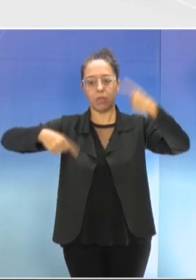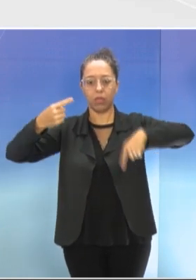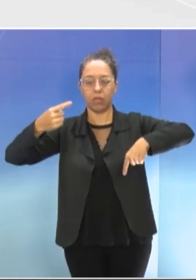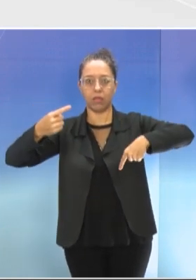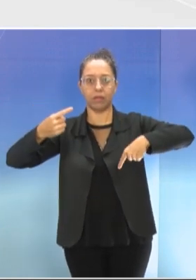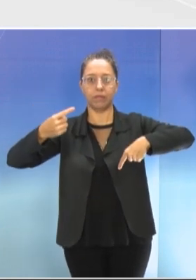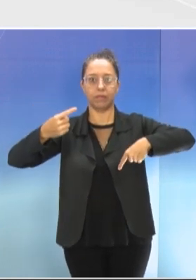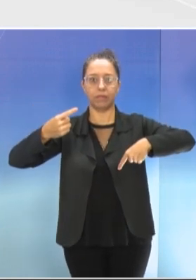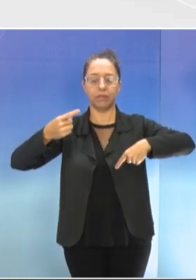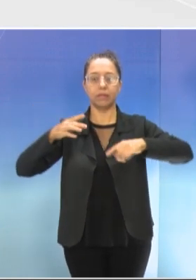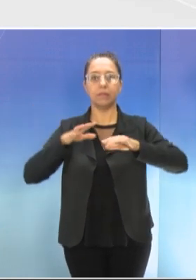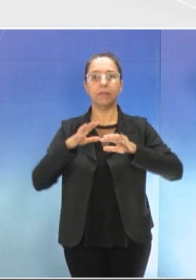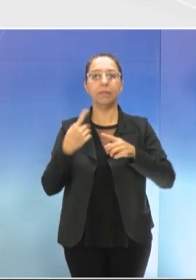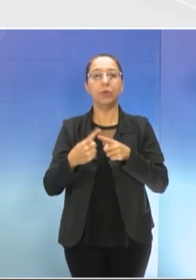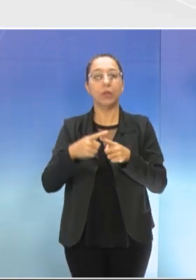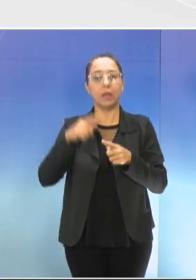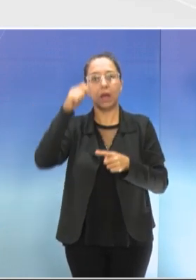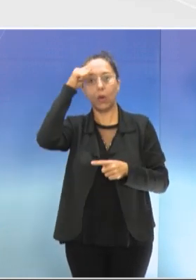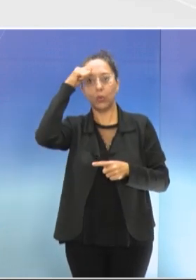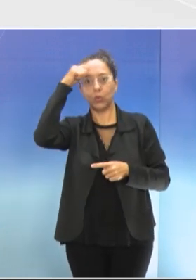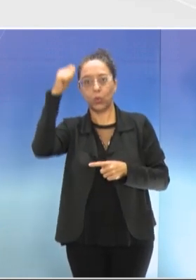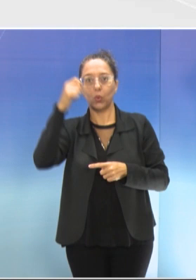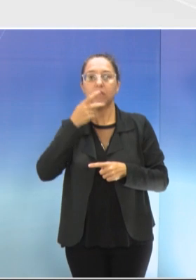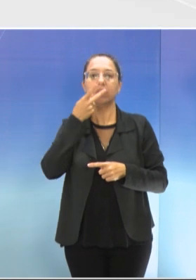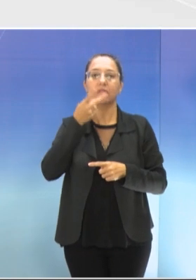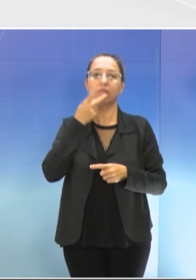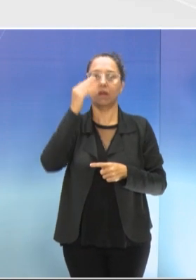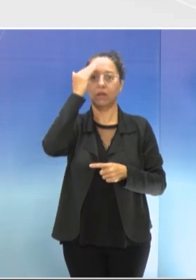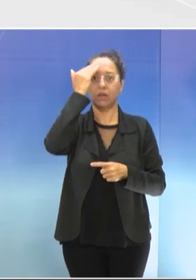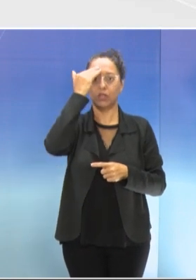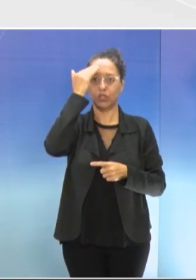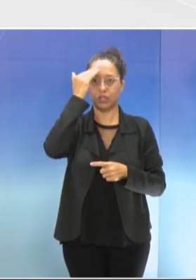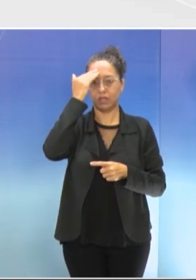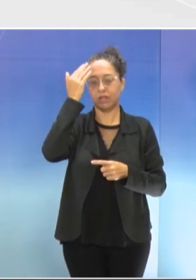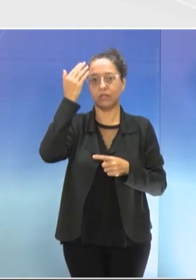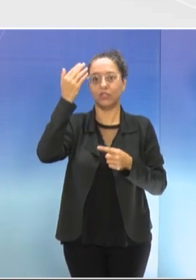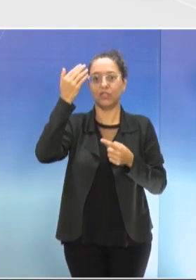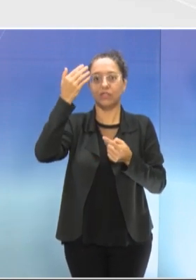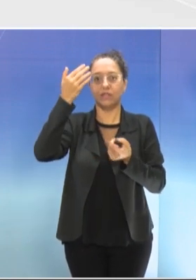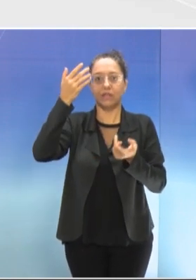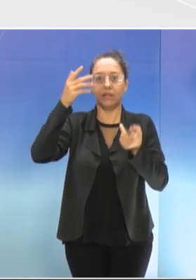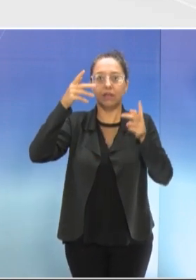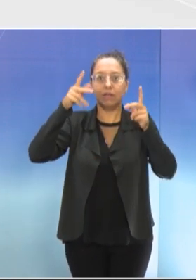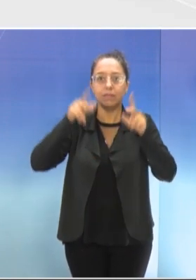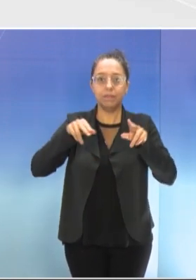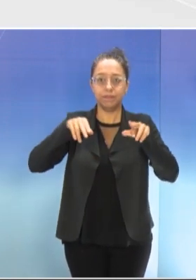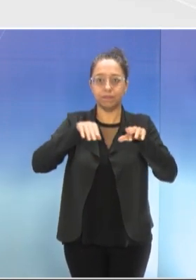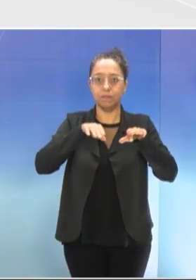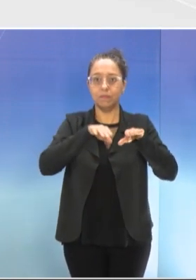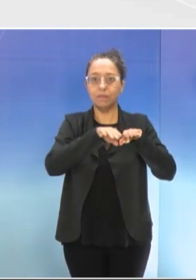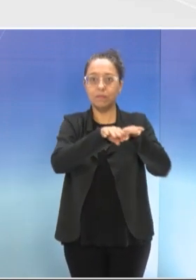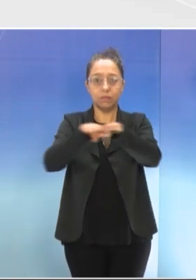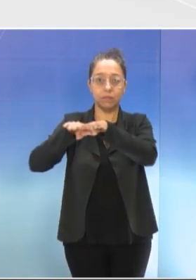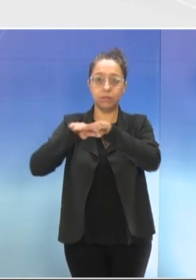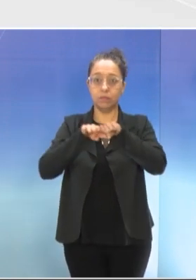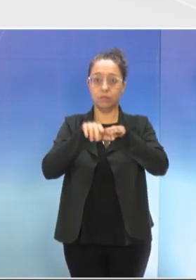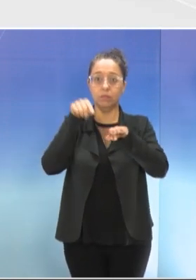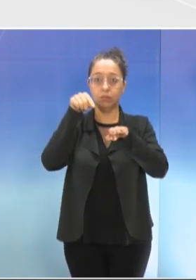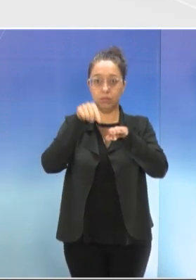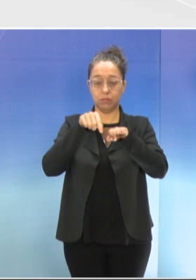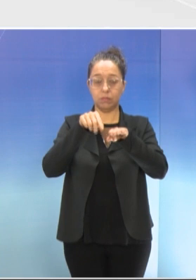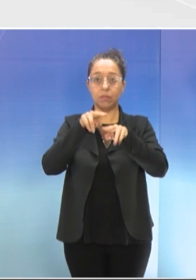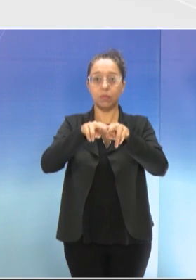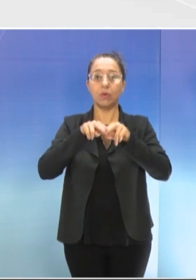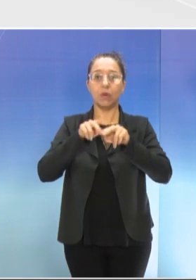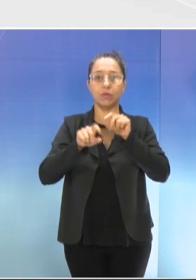divergências conceituais entre autores que sustentam um entendimento segundo o qual a igualdade entre os homens se dá